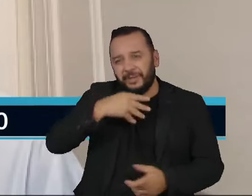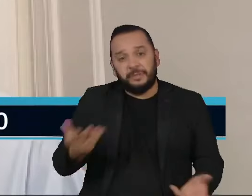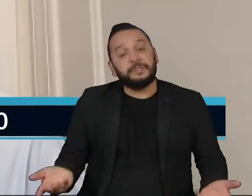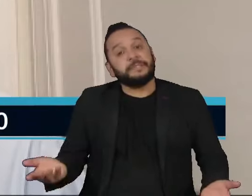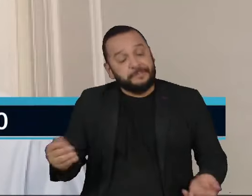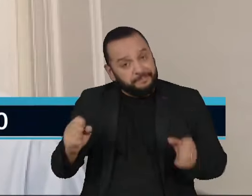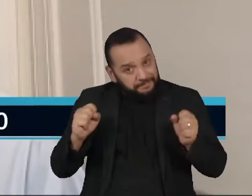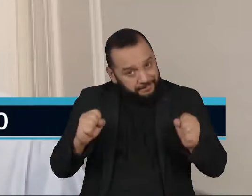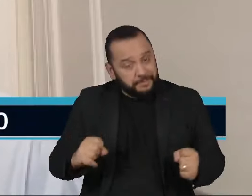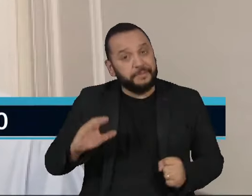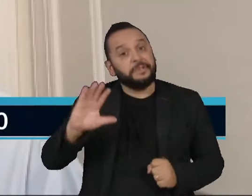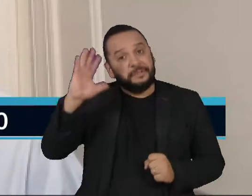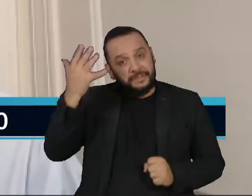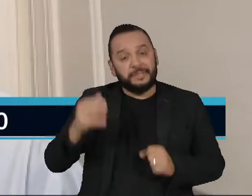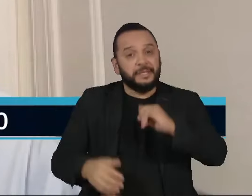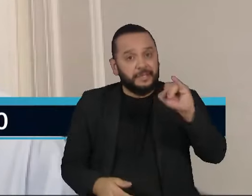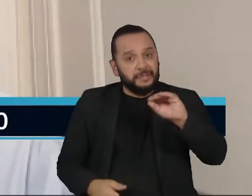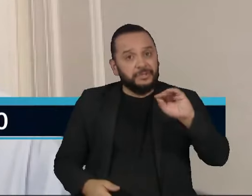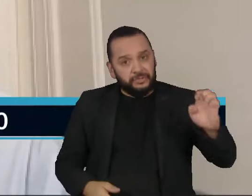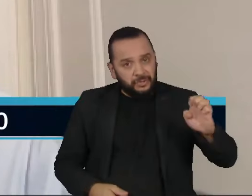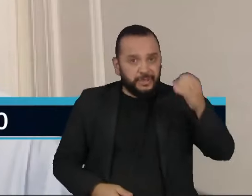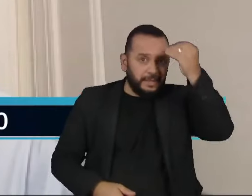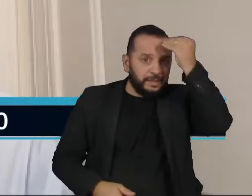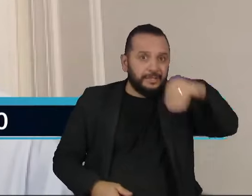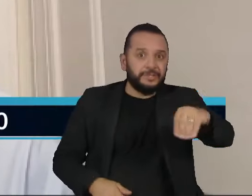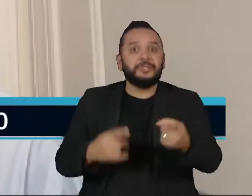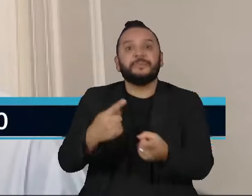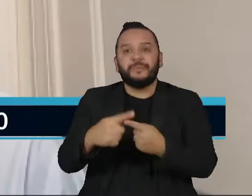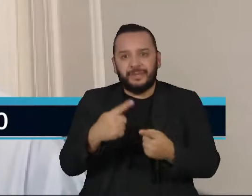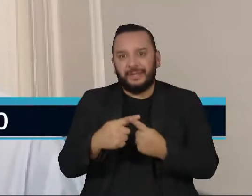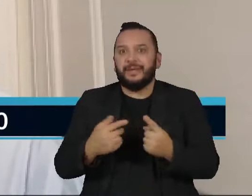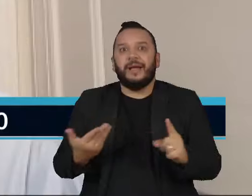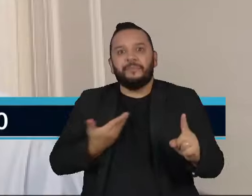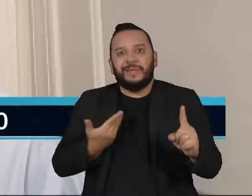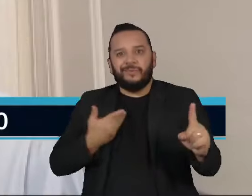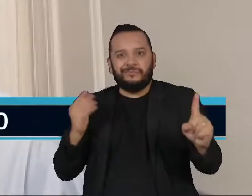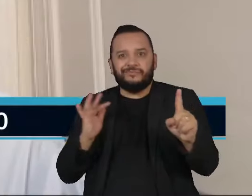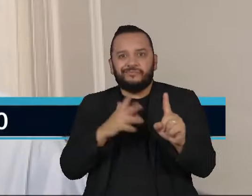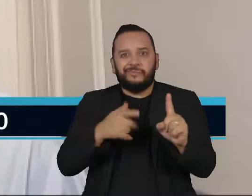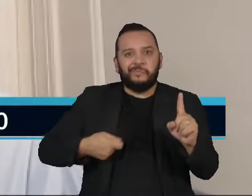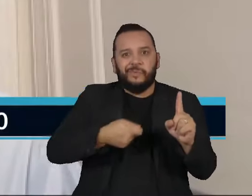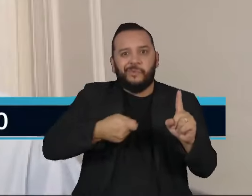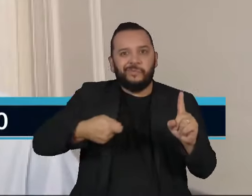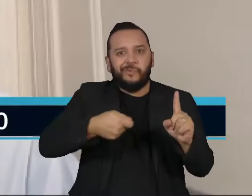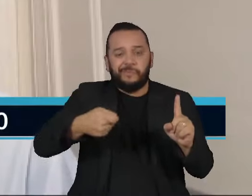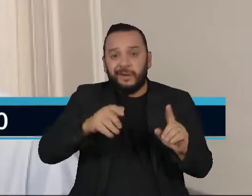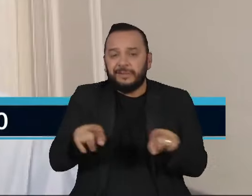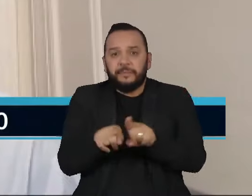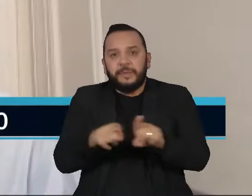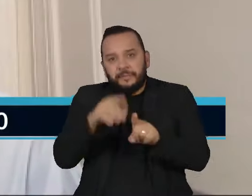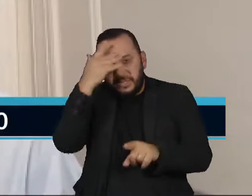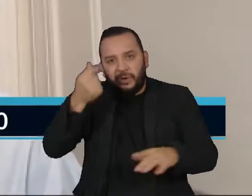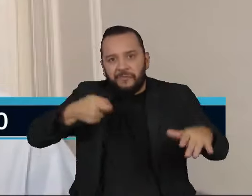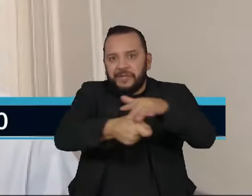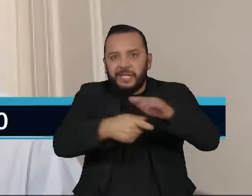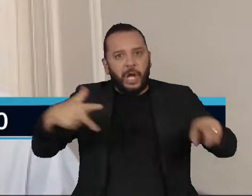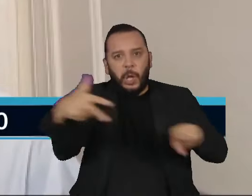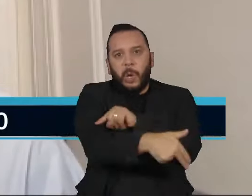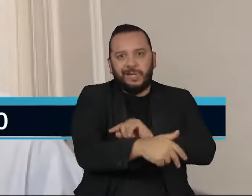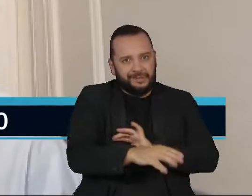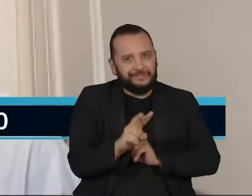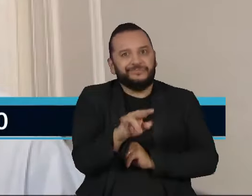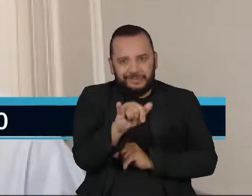porque ele está sofrendo uma pressão muito forte do lado político, né, do lado financeiro, dos doadores, do lado das pesquisas e da própria imprensa, que